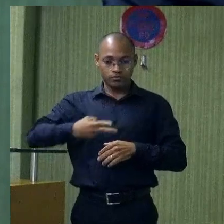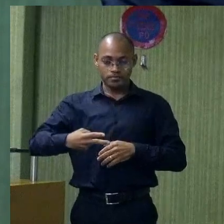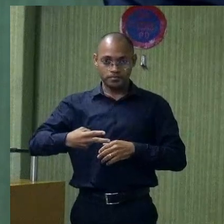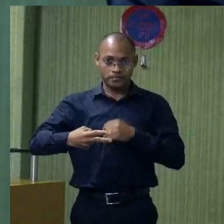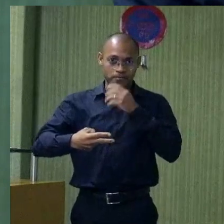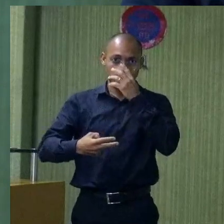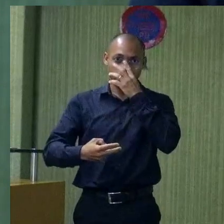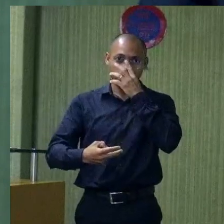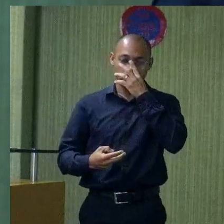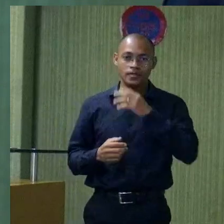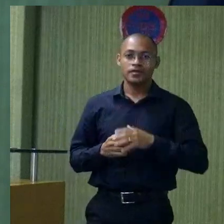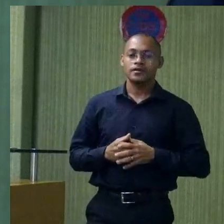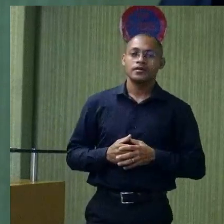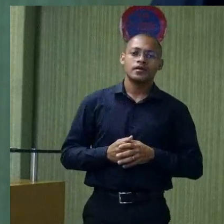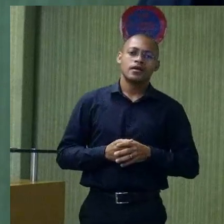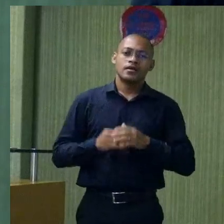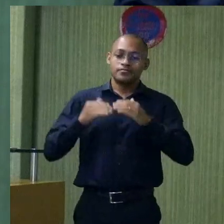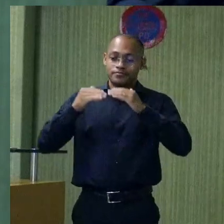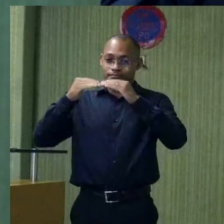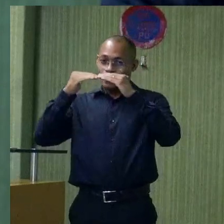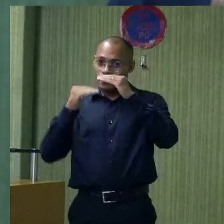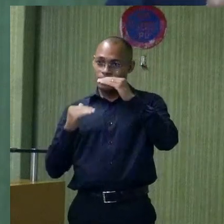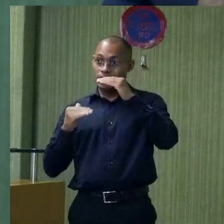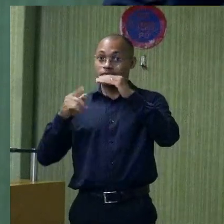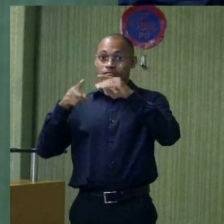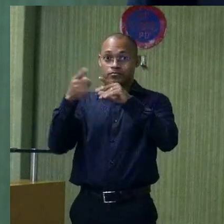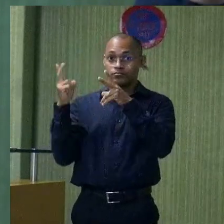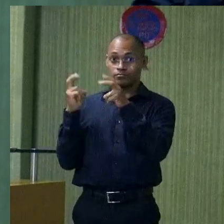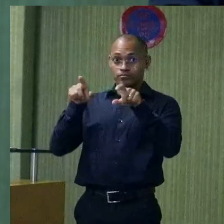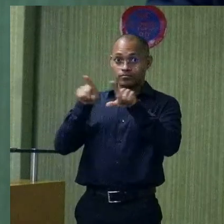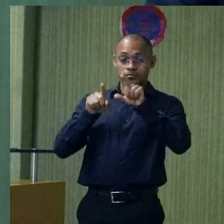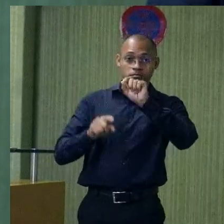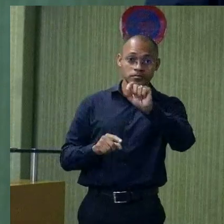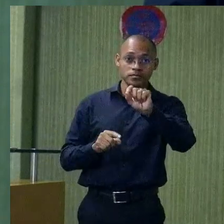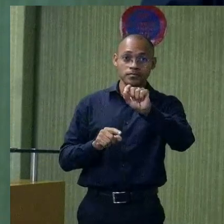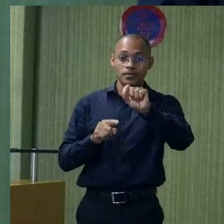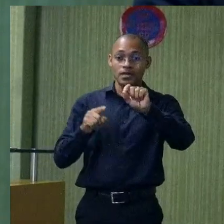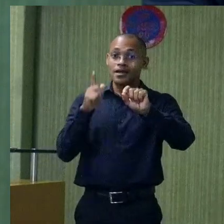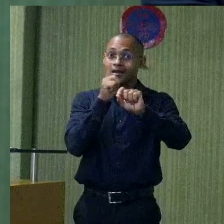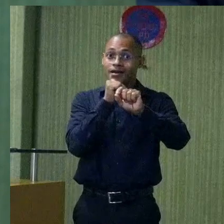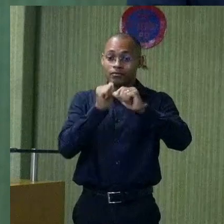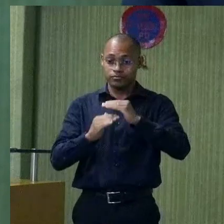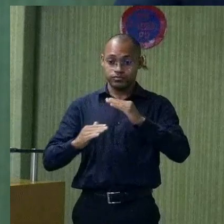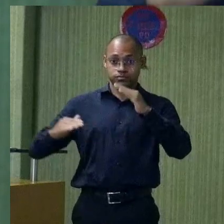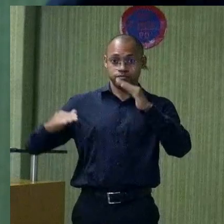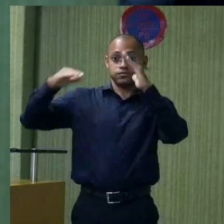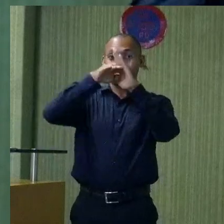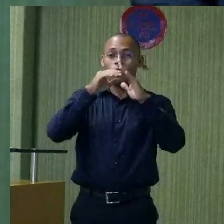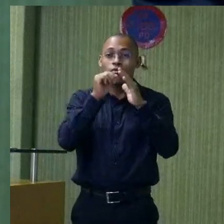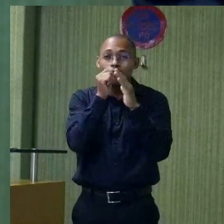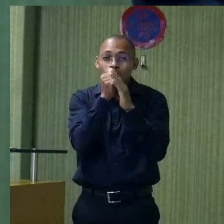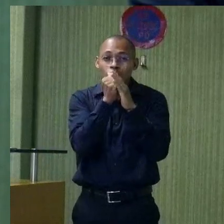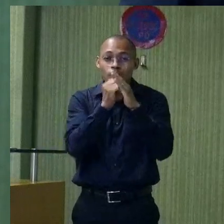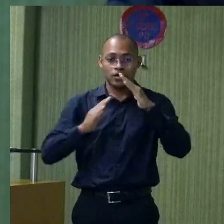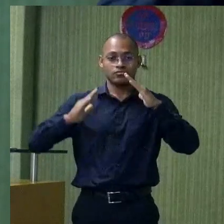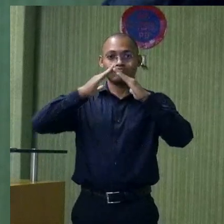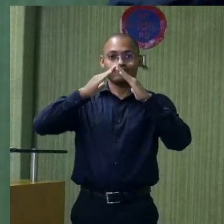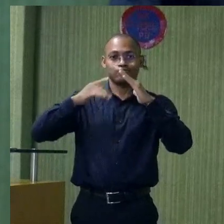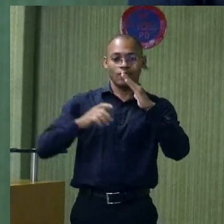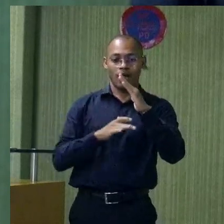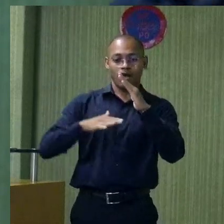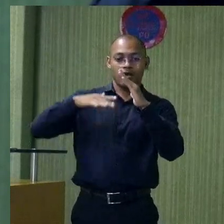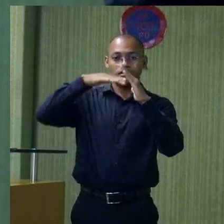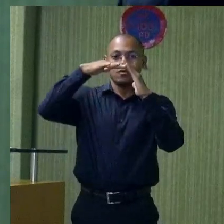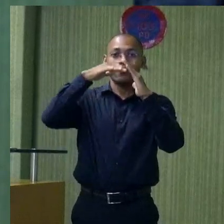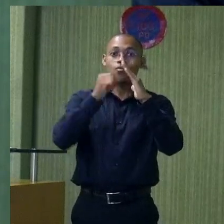na parede de baixo vocês e na de cima também vocês podem ver a altura que a água chegou quase no telhado da escola né